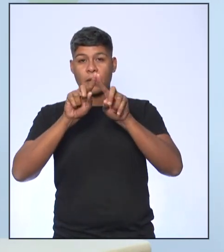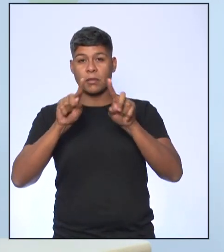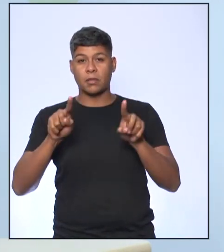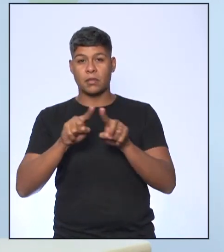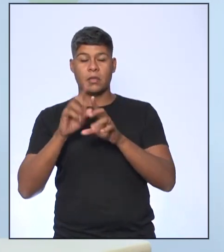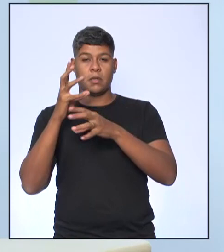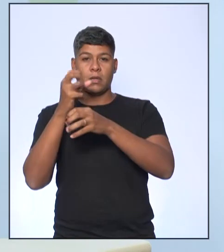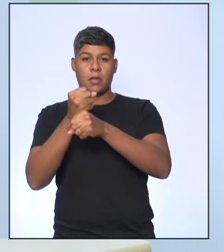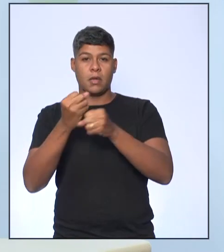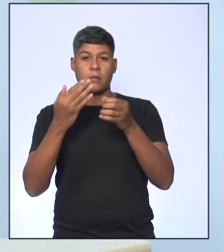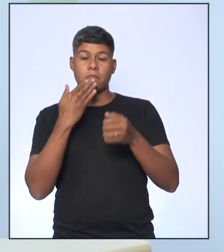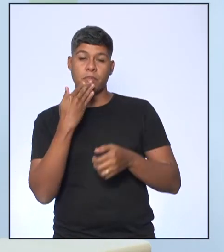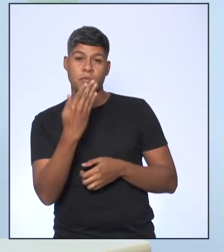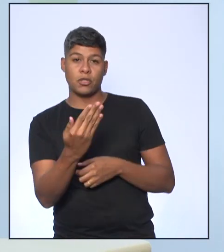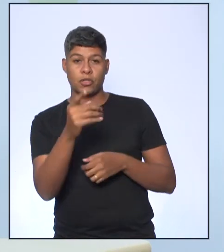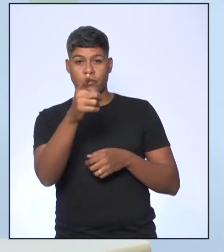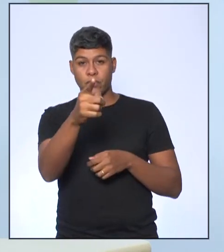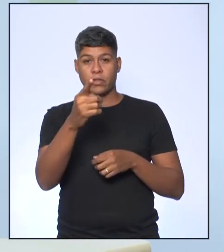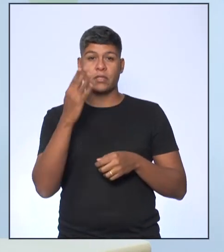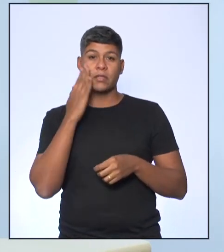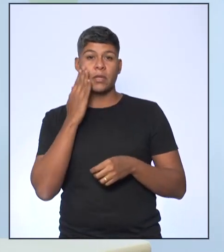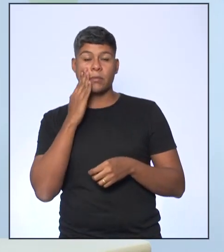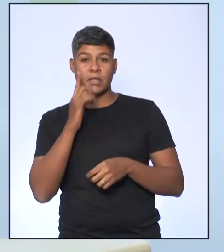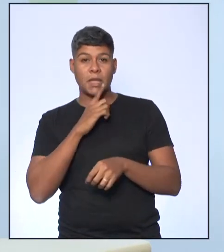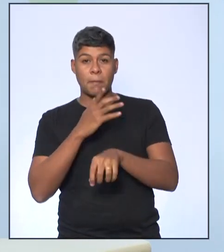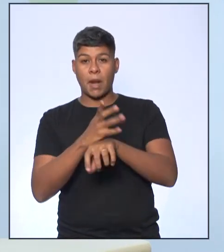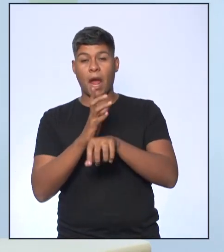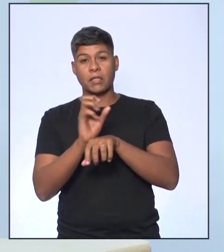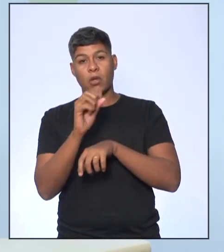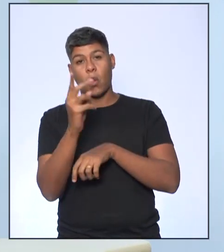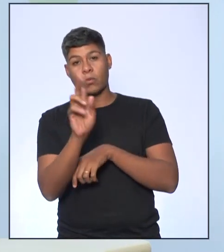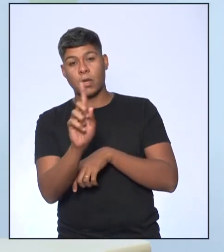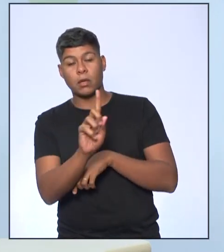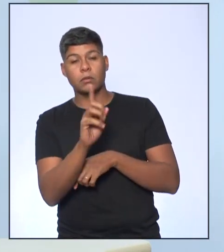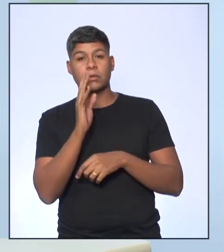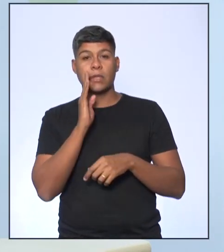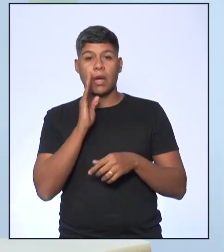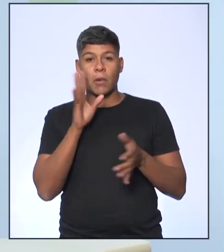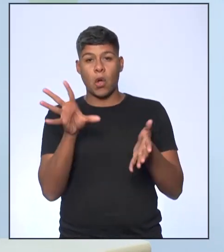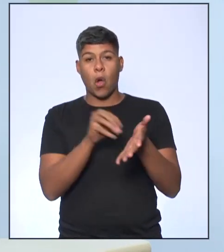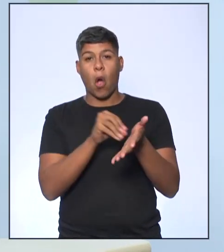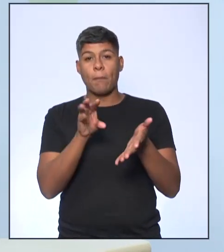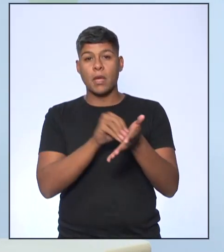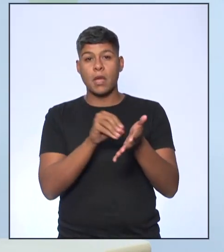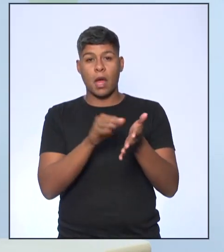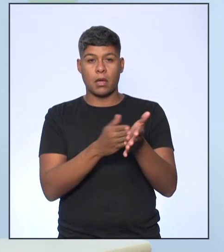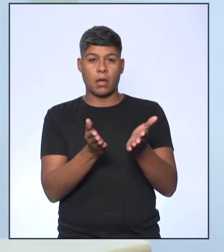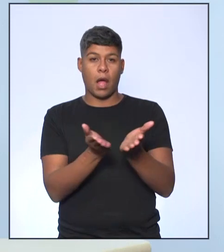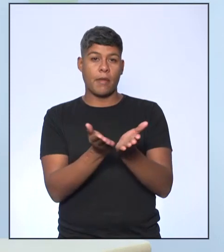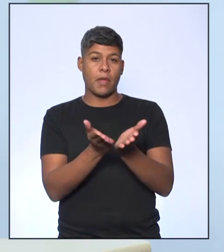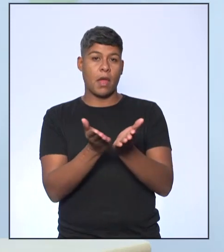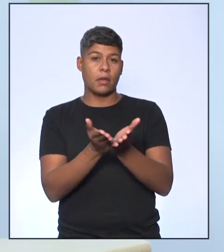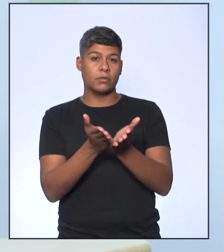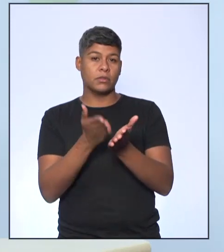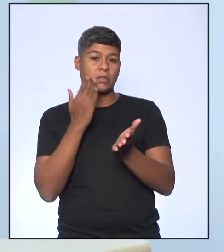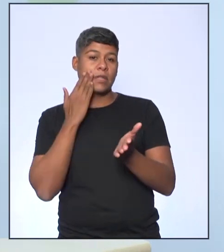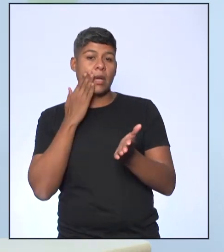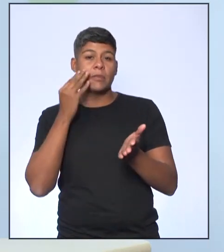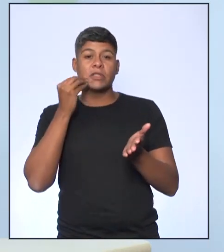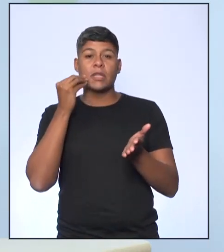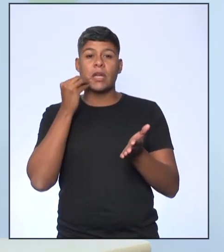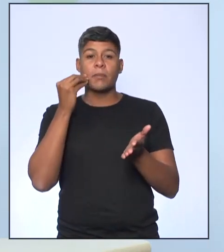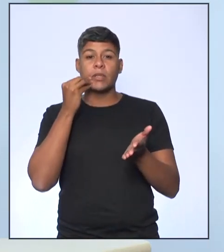vez, né, vocês, não sei se vocês têm essa prática ou não, mas copiem no caderno. Dessa vez,